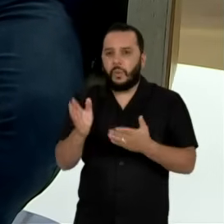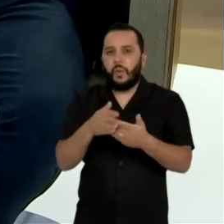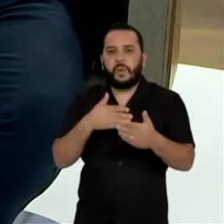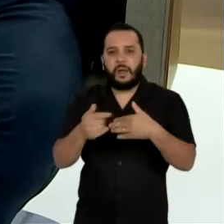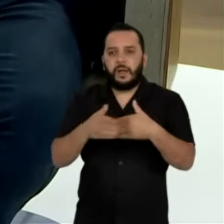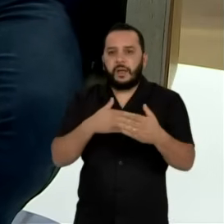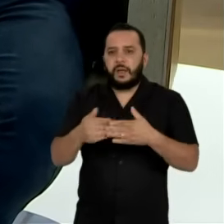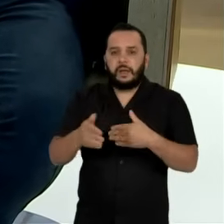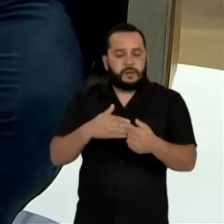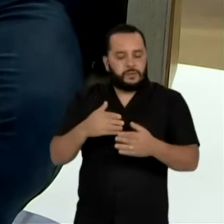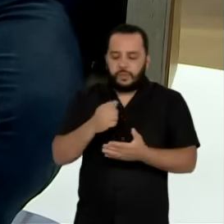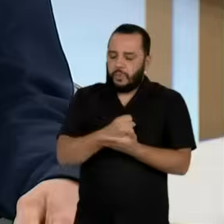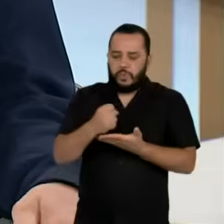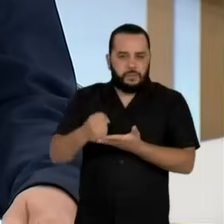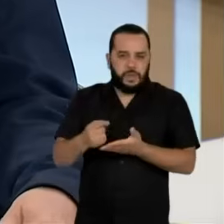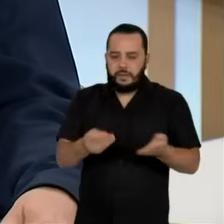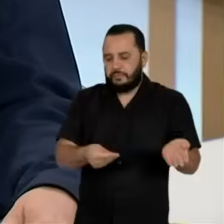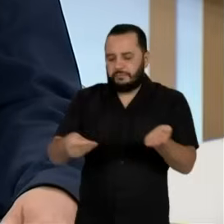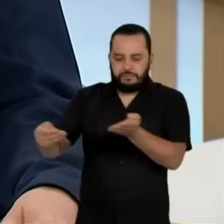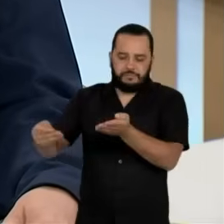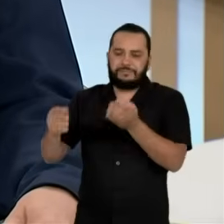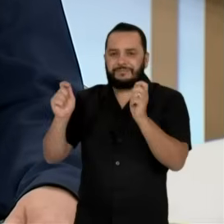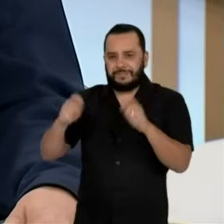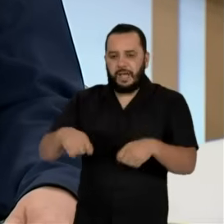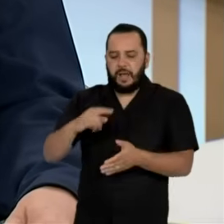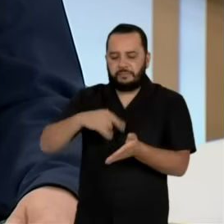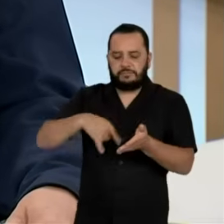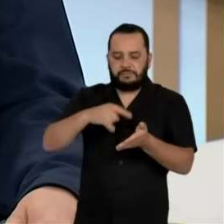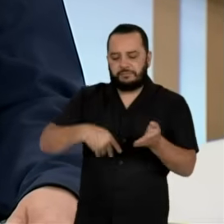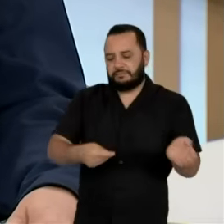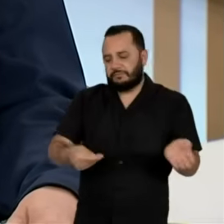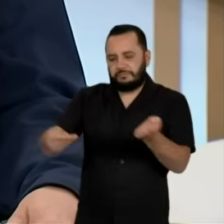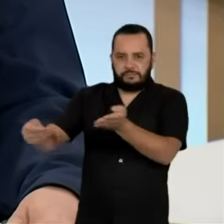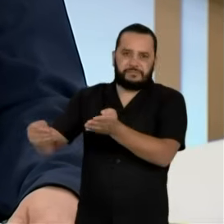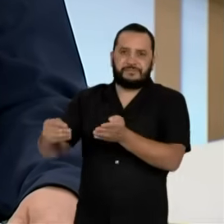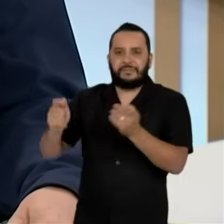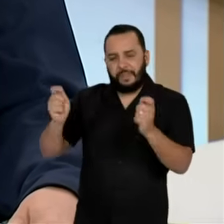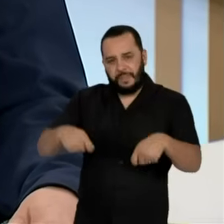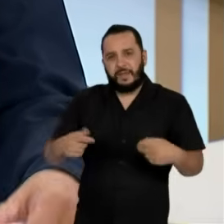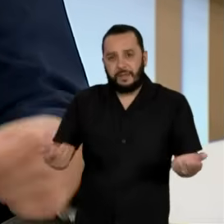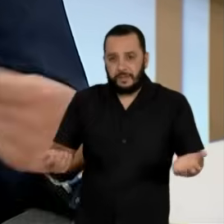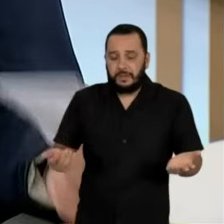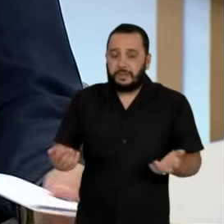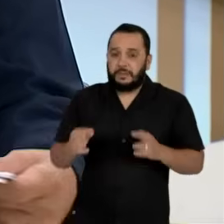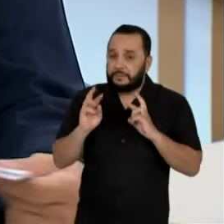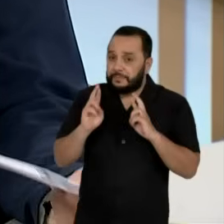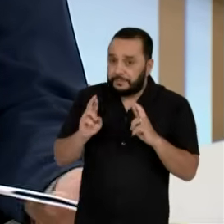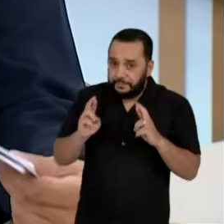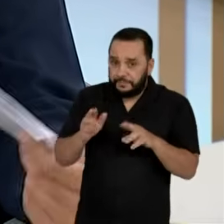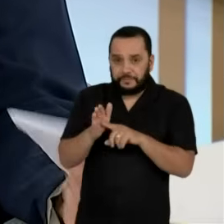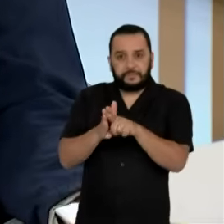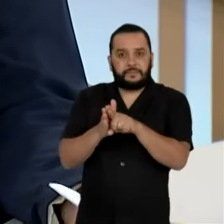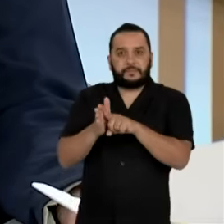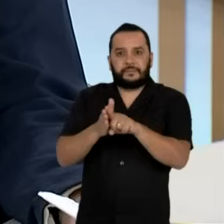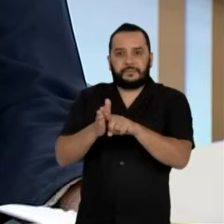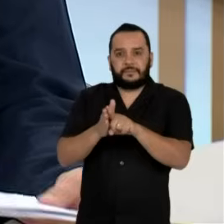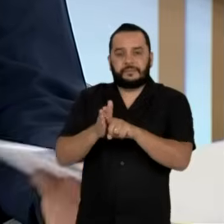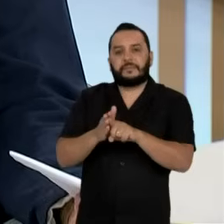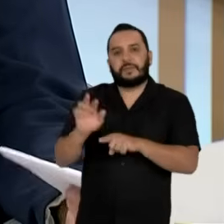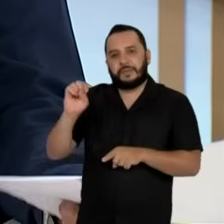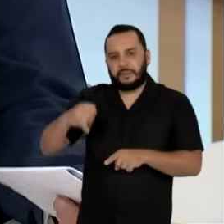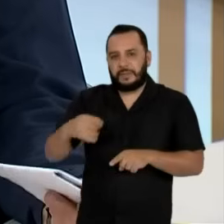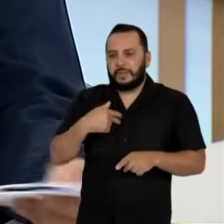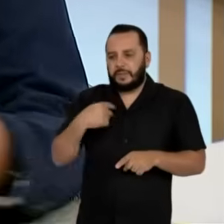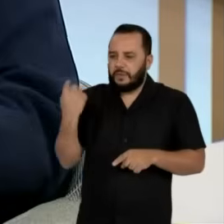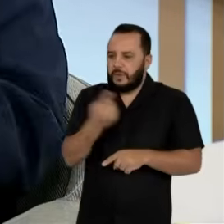gente serviria, sem problema. E então a gente espera só que as apurações sejam feitas, nós estamos disponíveis aí para